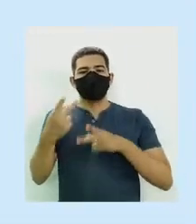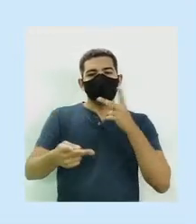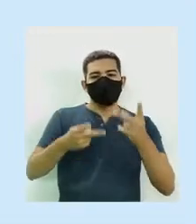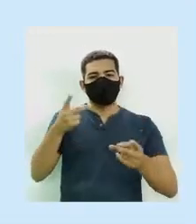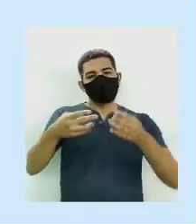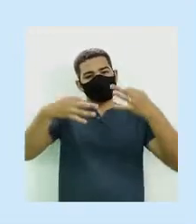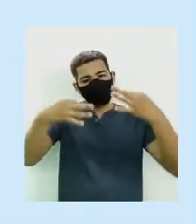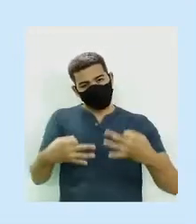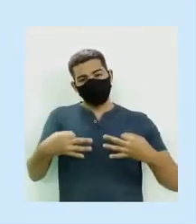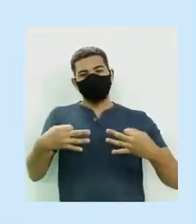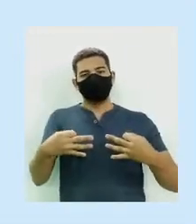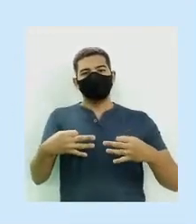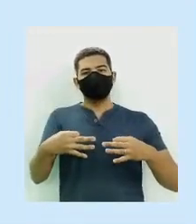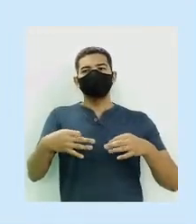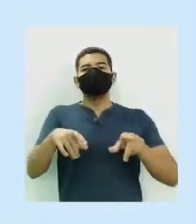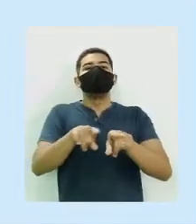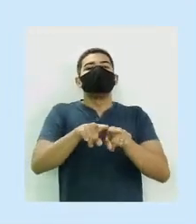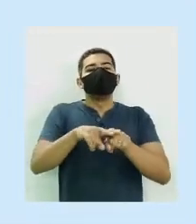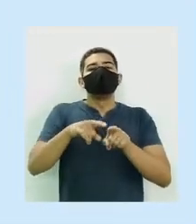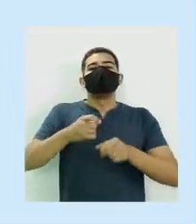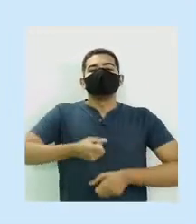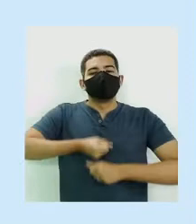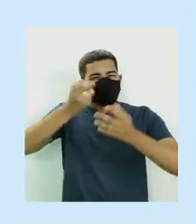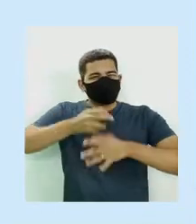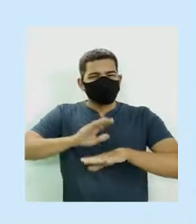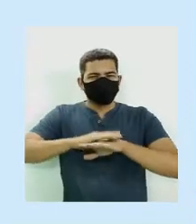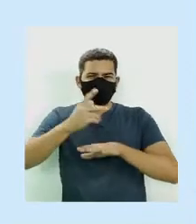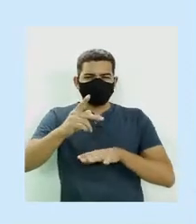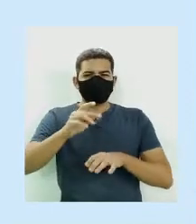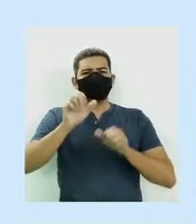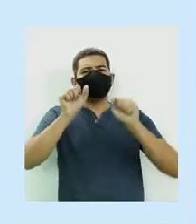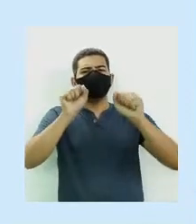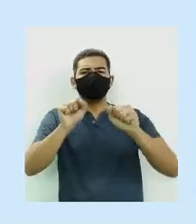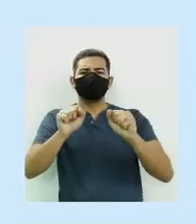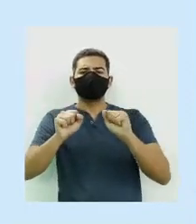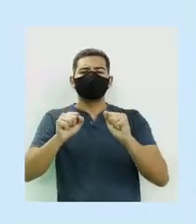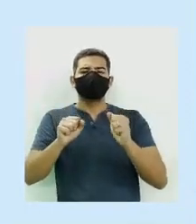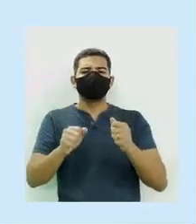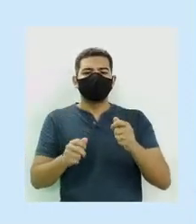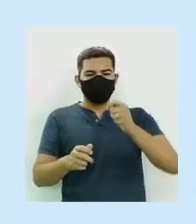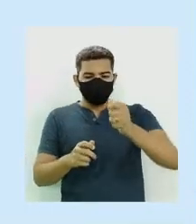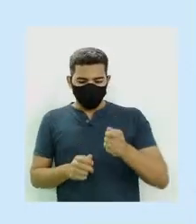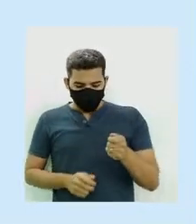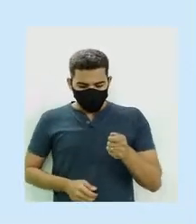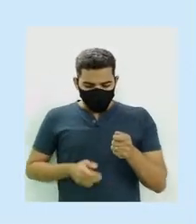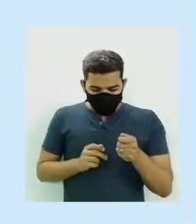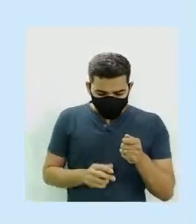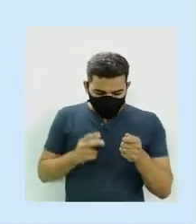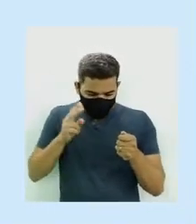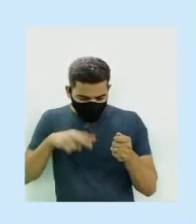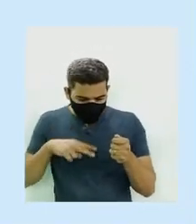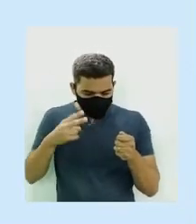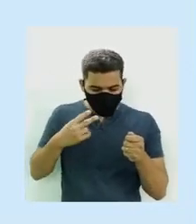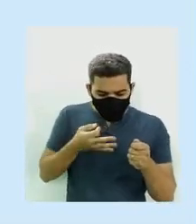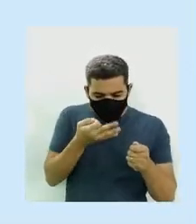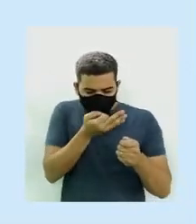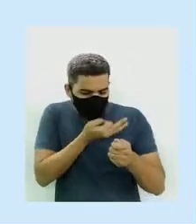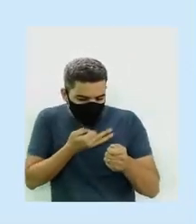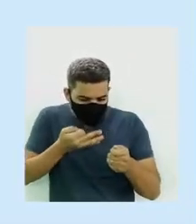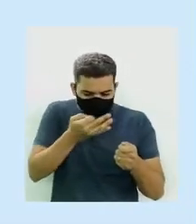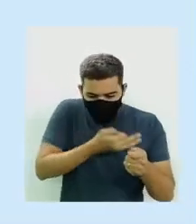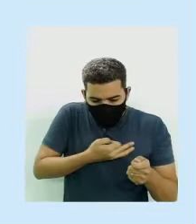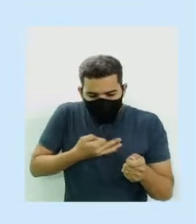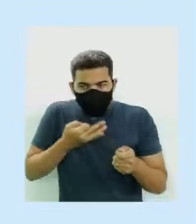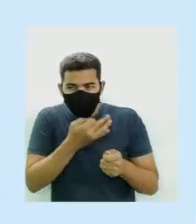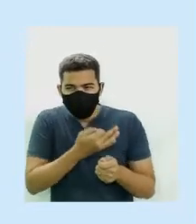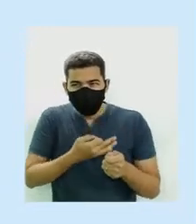são poemas autorais. Vocês podem até decorar ou ler no momento da apresentação. Só que tudo isso tem